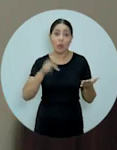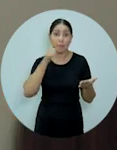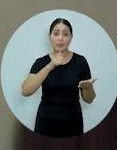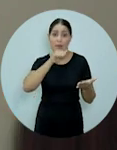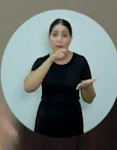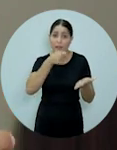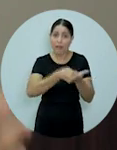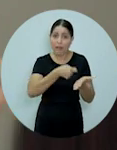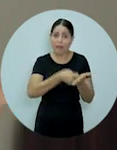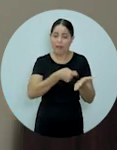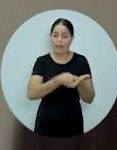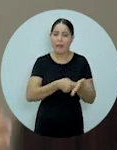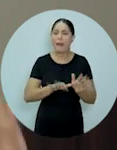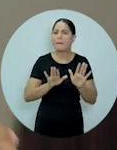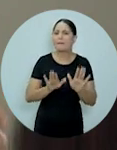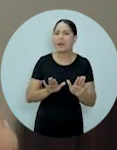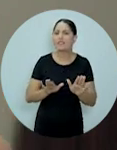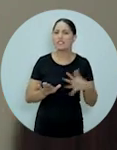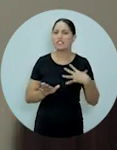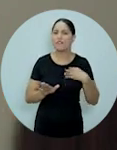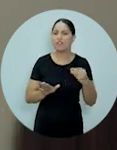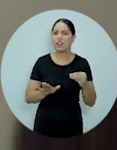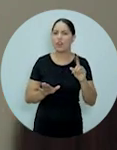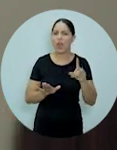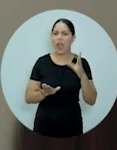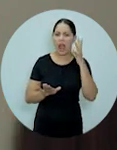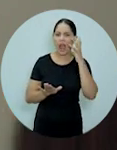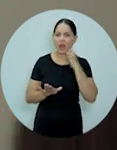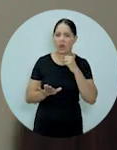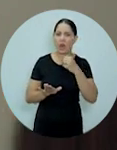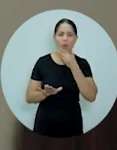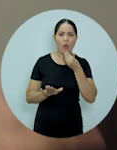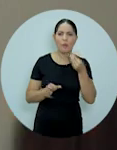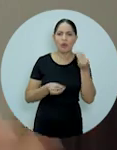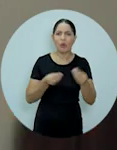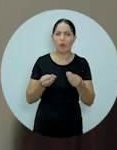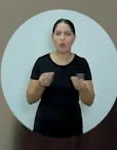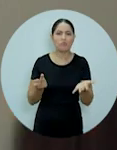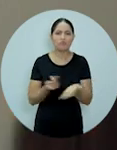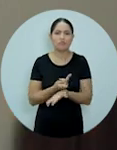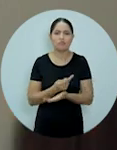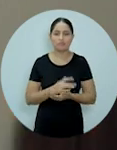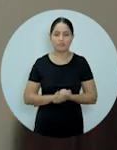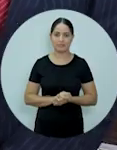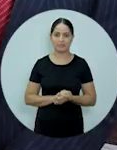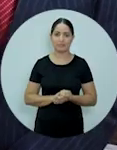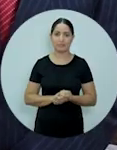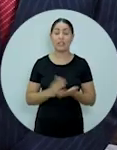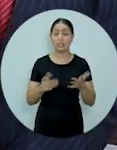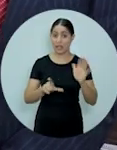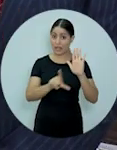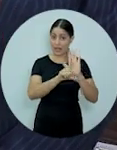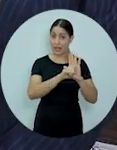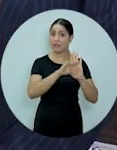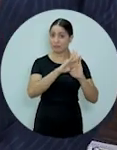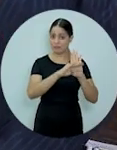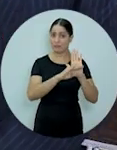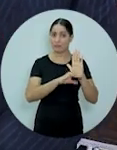mãe. Mas no caso de um filho ou filha que foi adotado por um homem, como ela deve proceder nesses casos? Como a lei